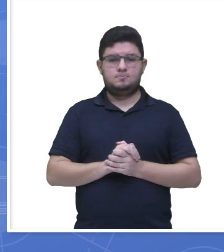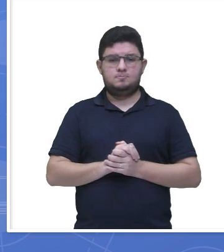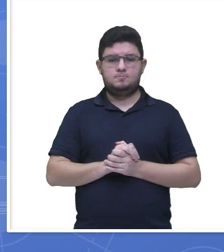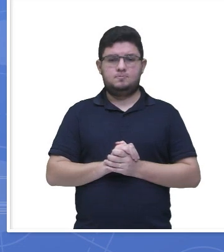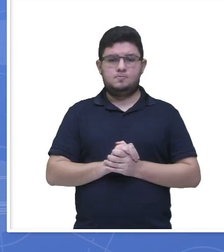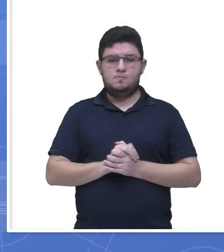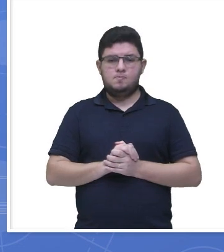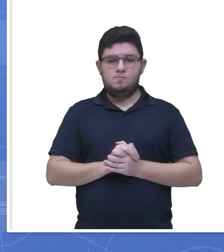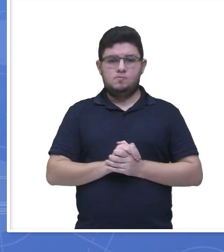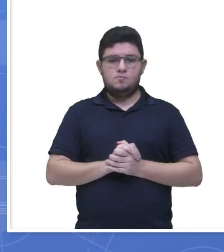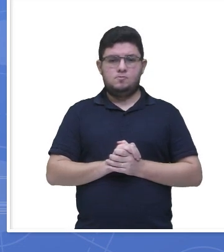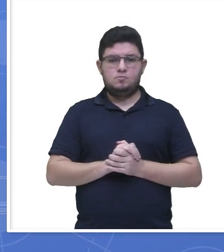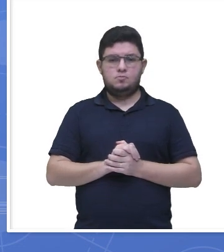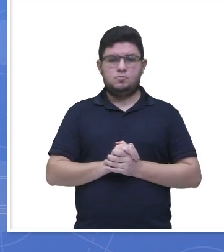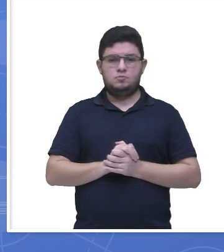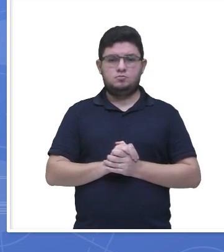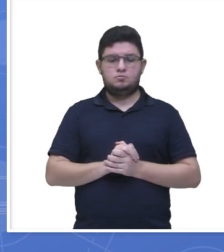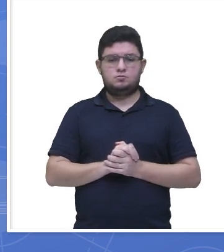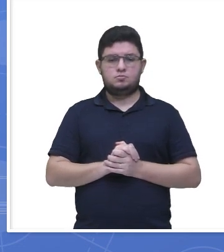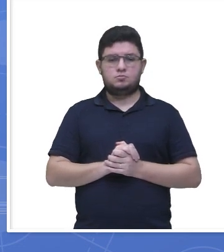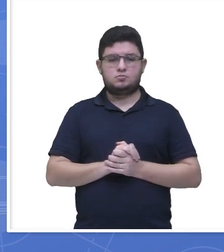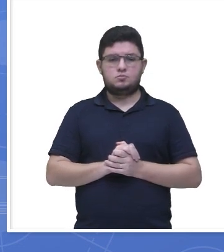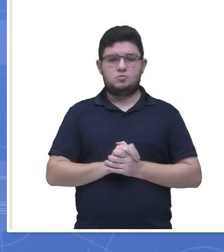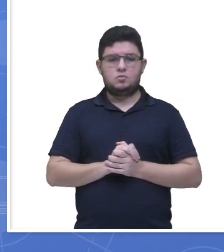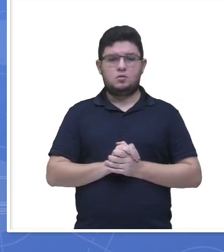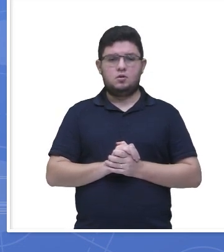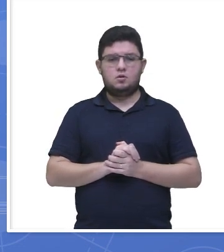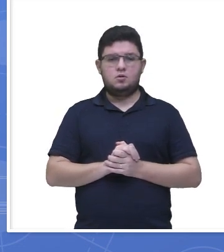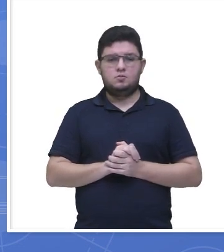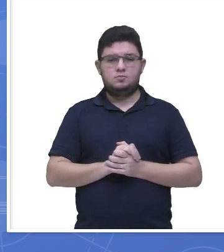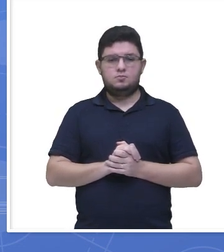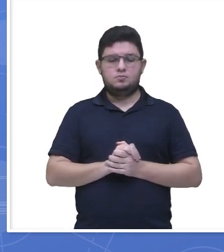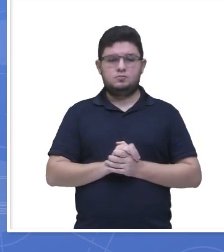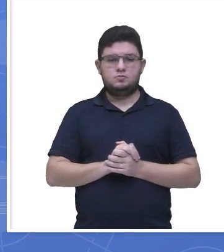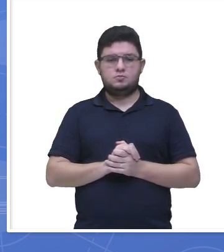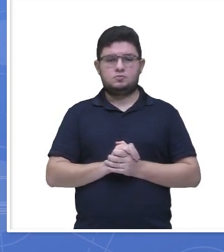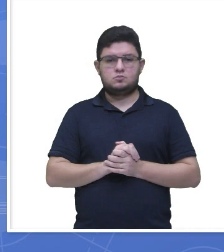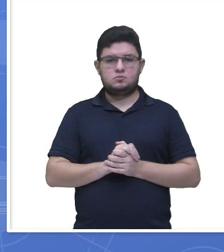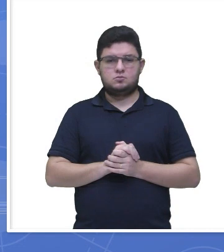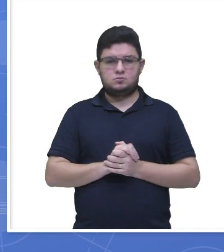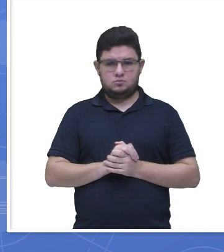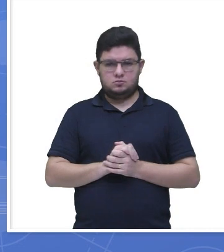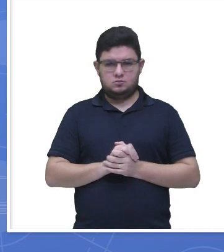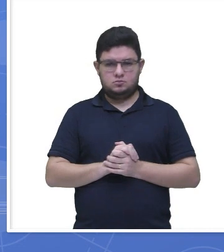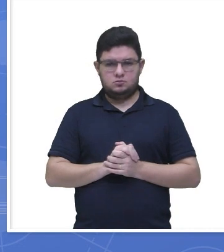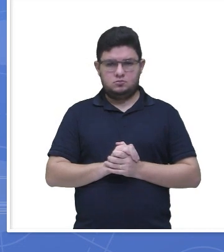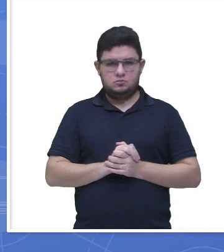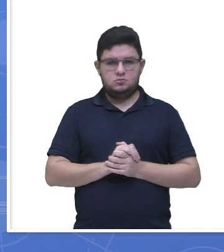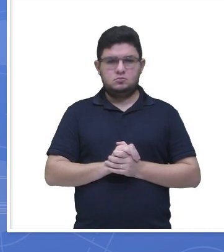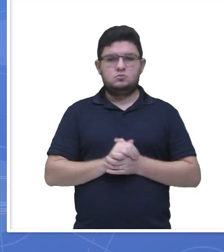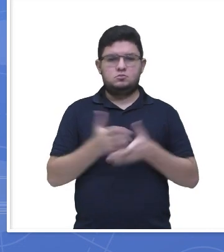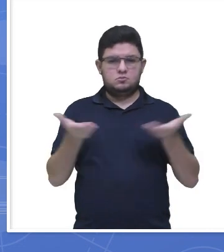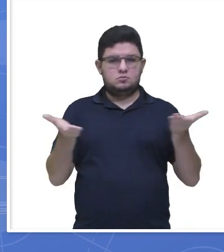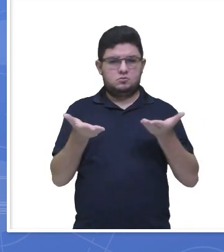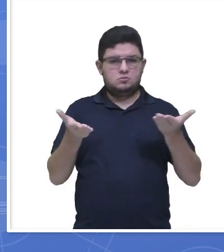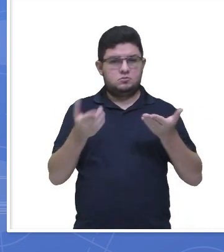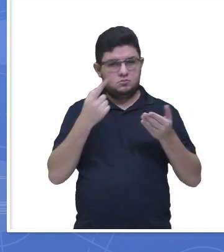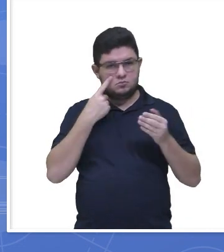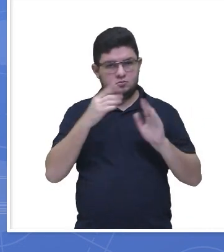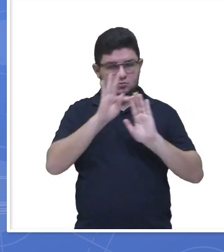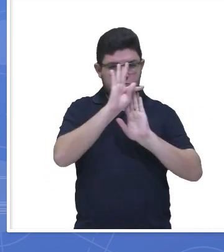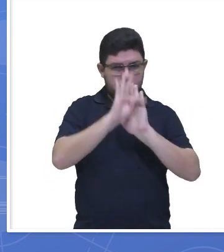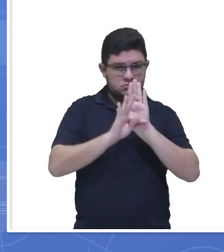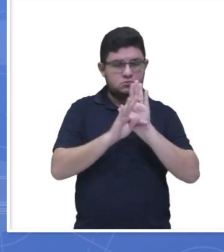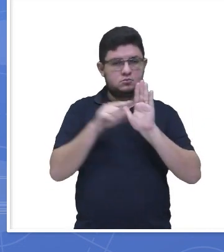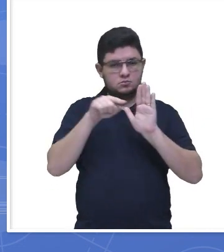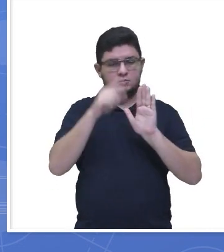decadal oscillation. Or letter E, changes in sun's energy output. Vamos agora ao texto para compreender aí qual